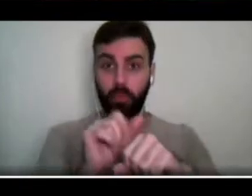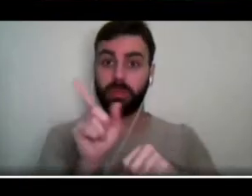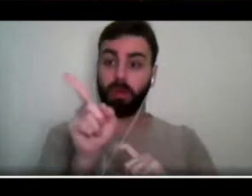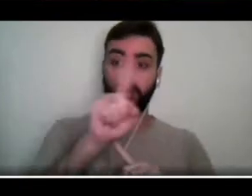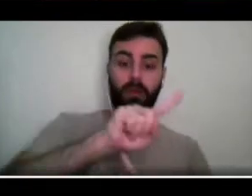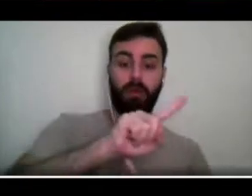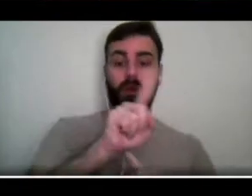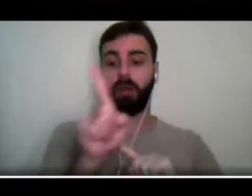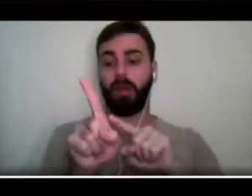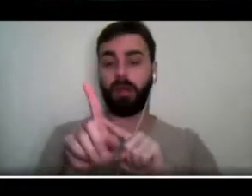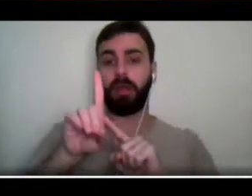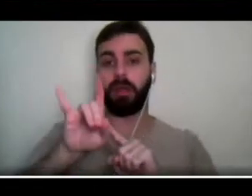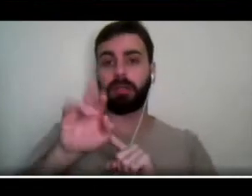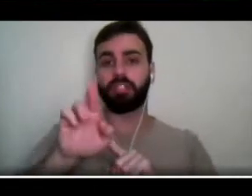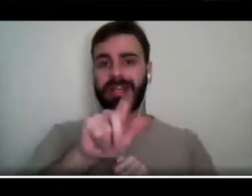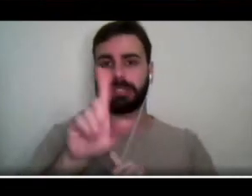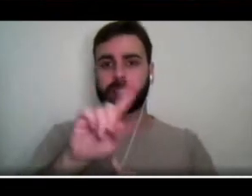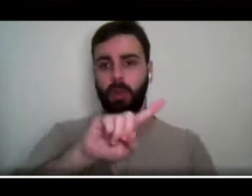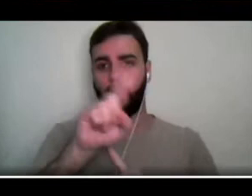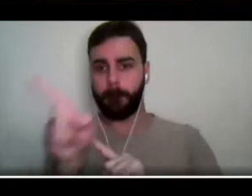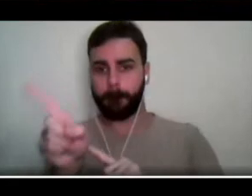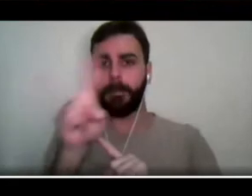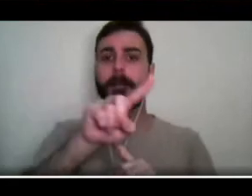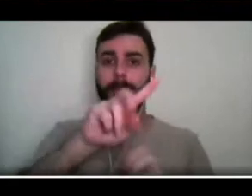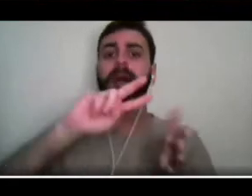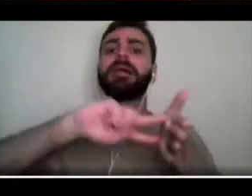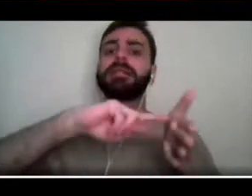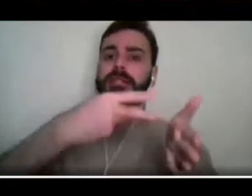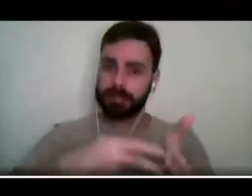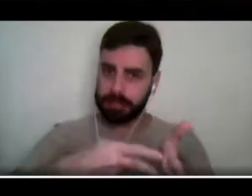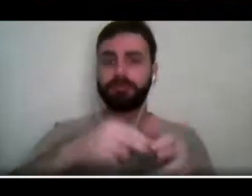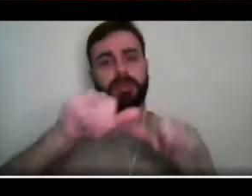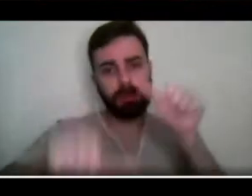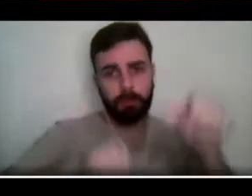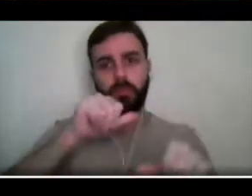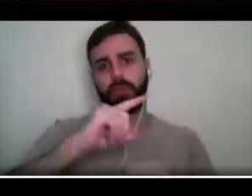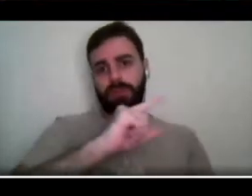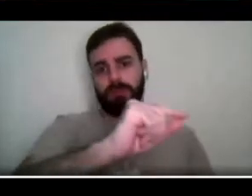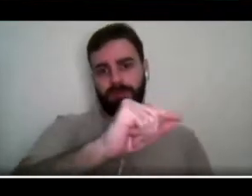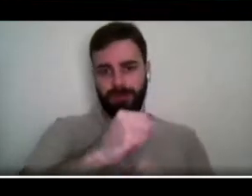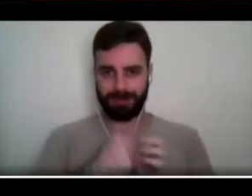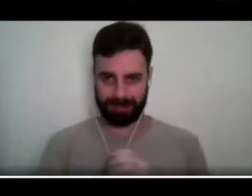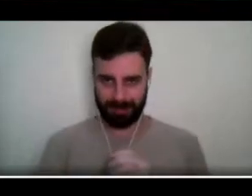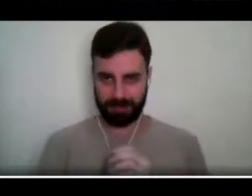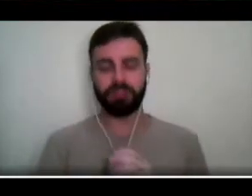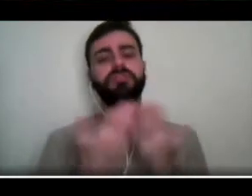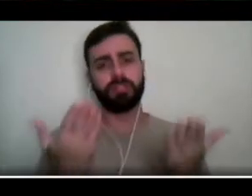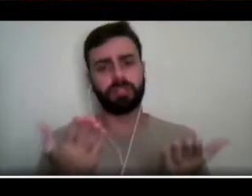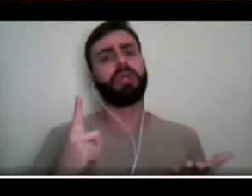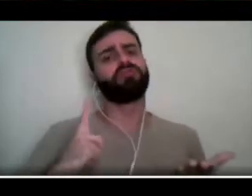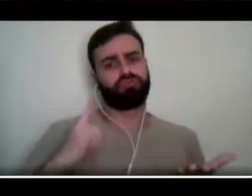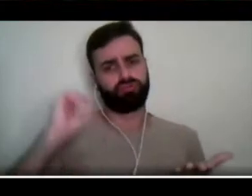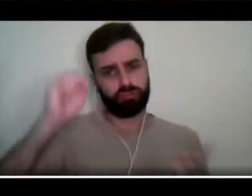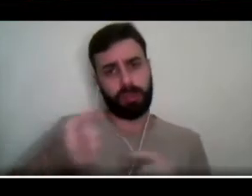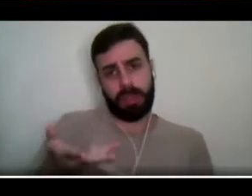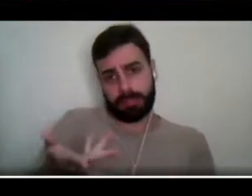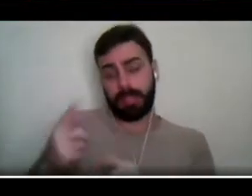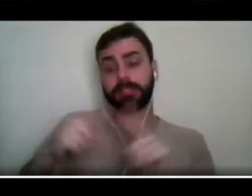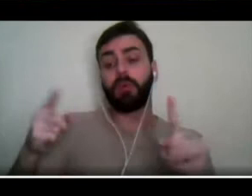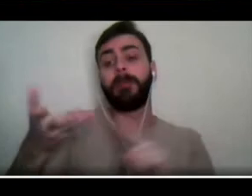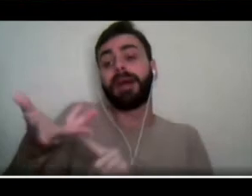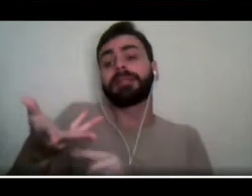vetor velocidade, você está mudando a velocidade. Então, você tem uma aceleração, só que dessa